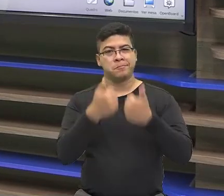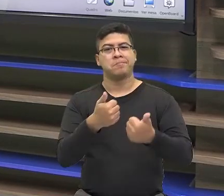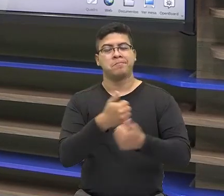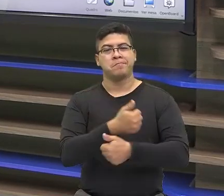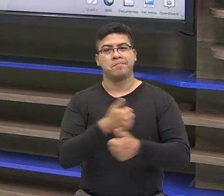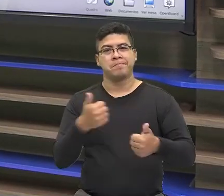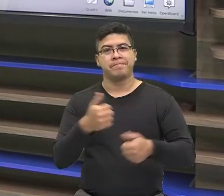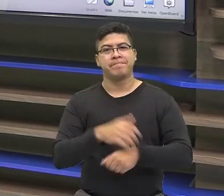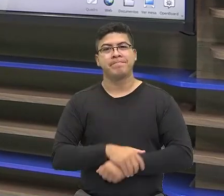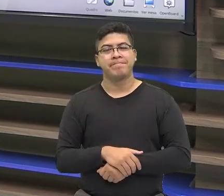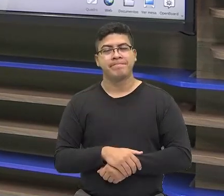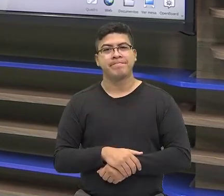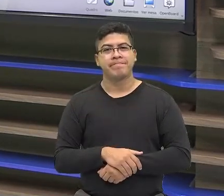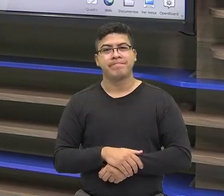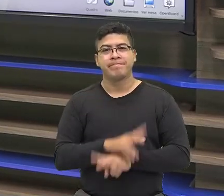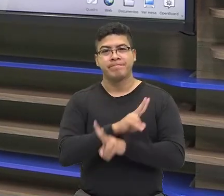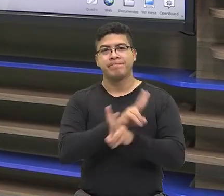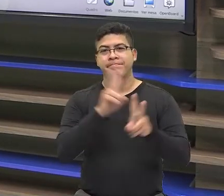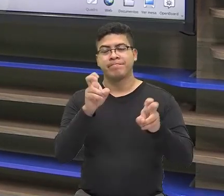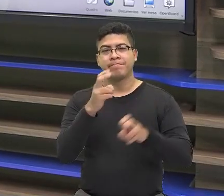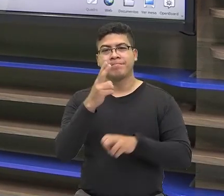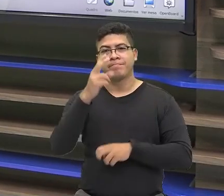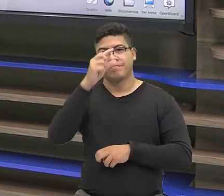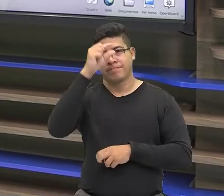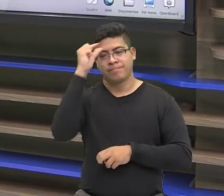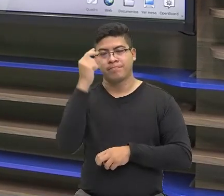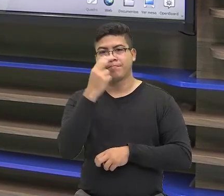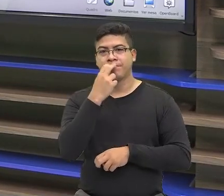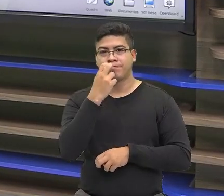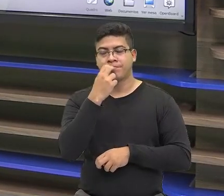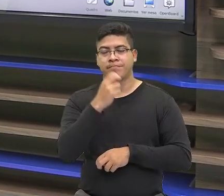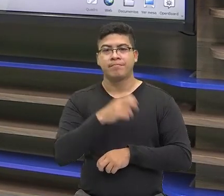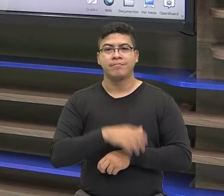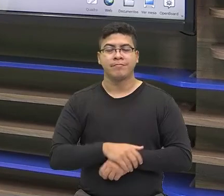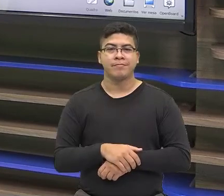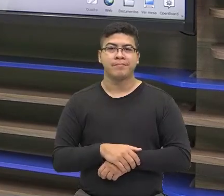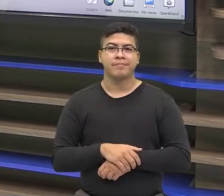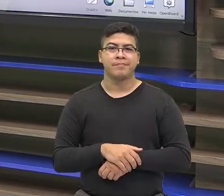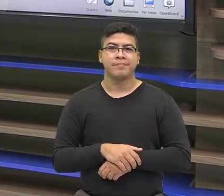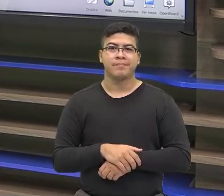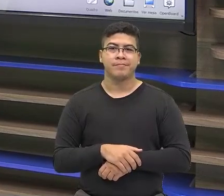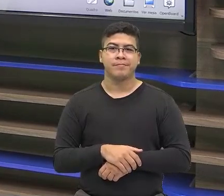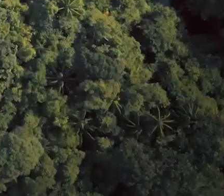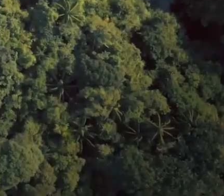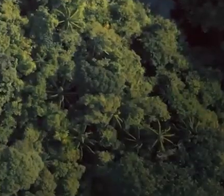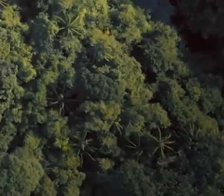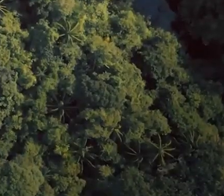muito bem. Foi sobre Monteiro Lobato, a nossa aula de hoje.